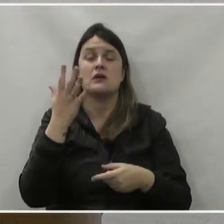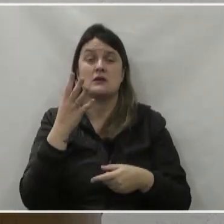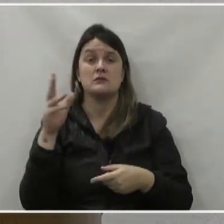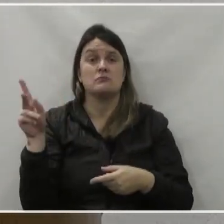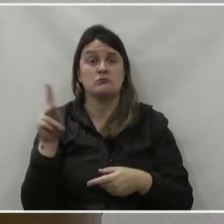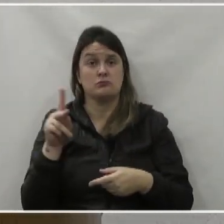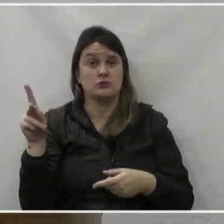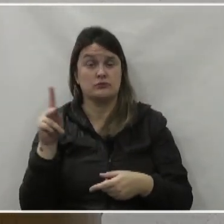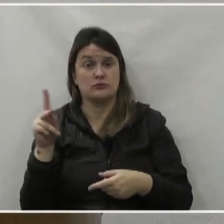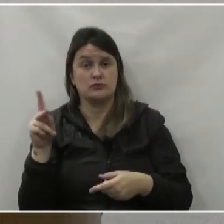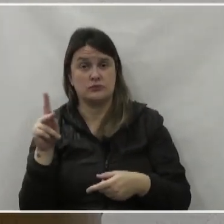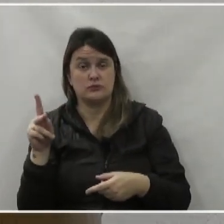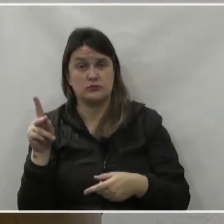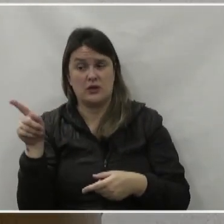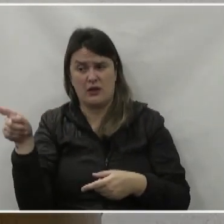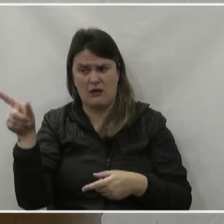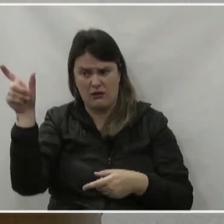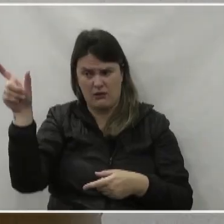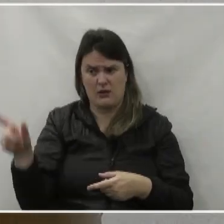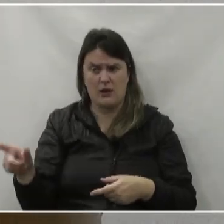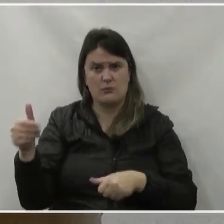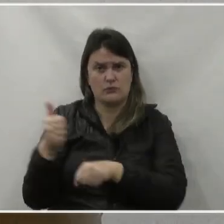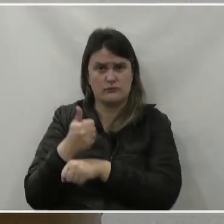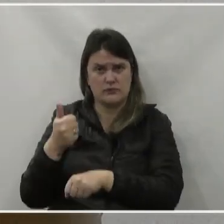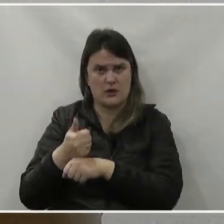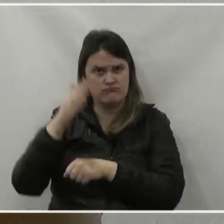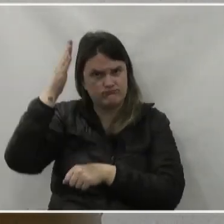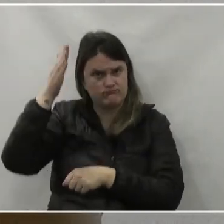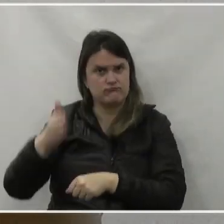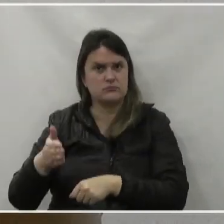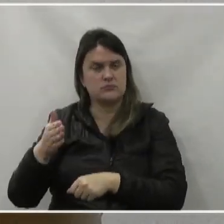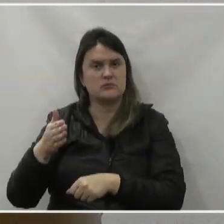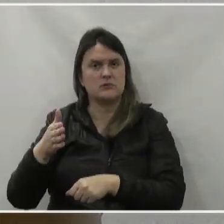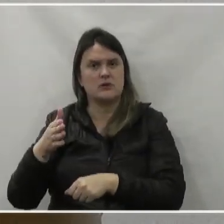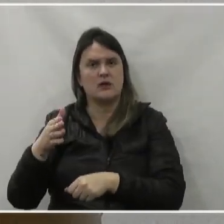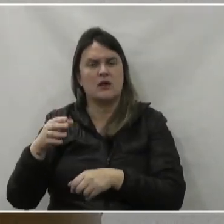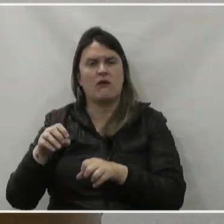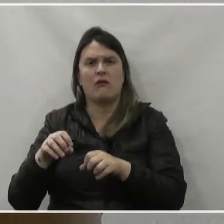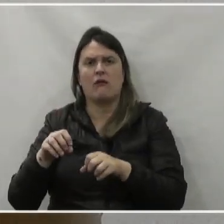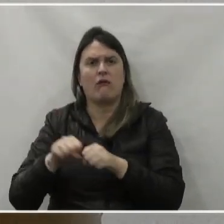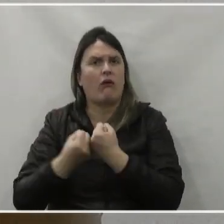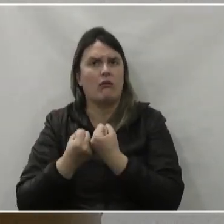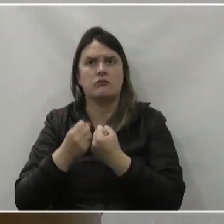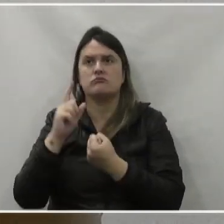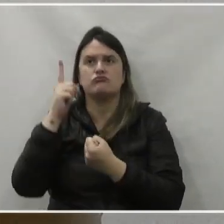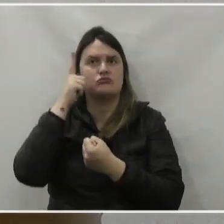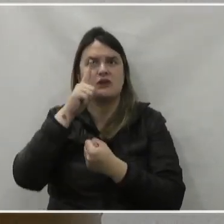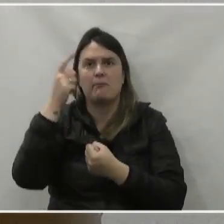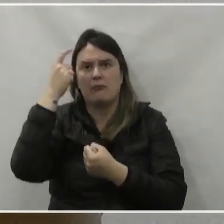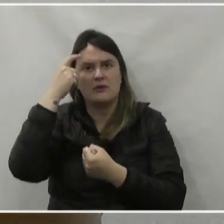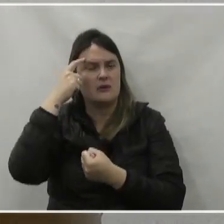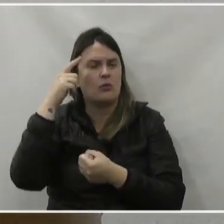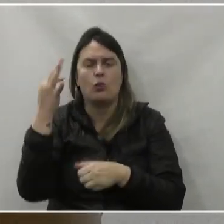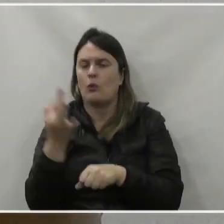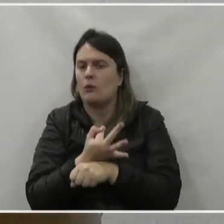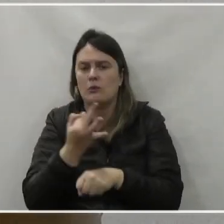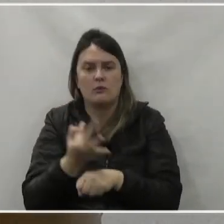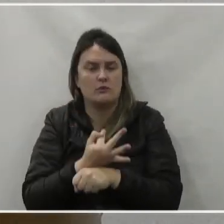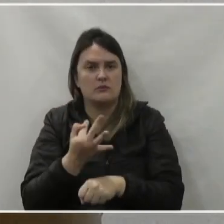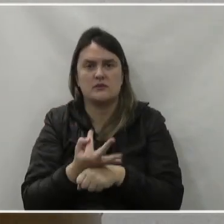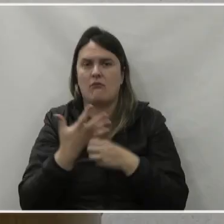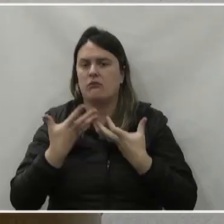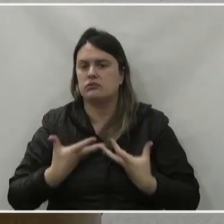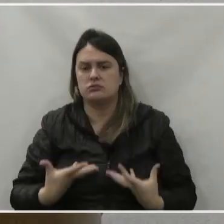professor, peça central nesse processo, entra em colapso? Quando não suporta, já não